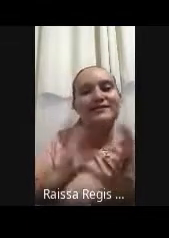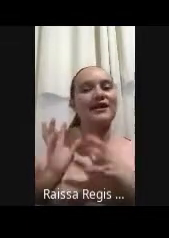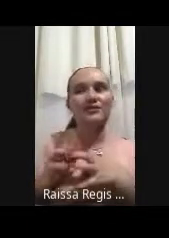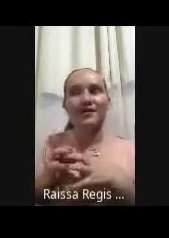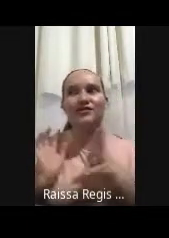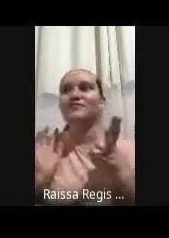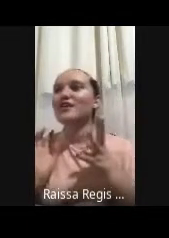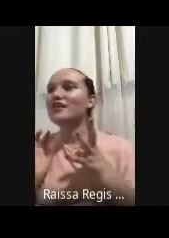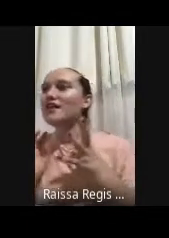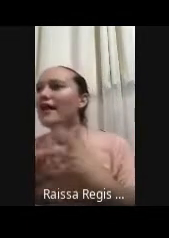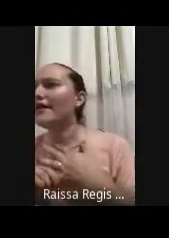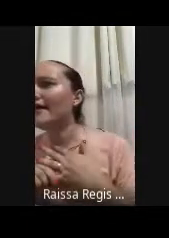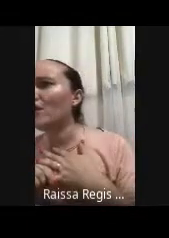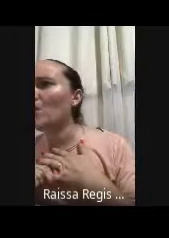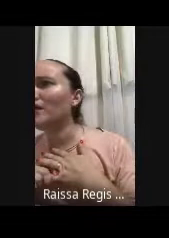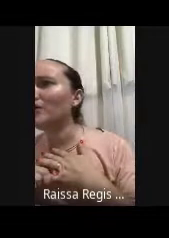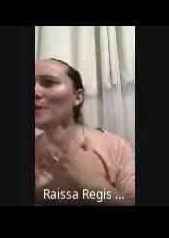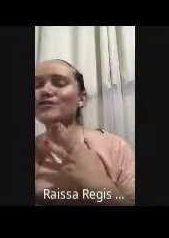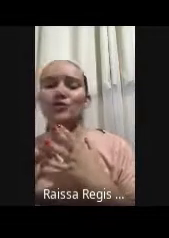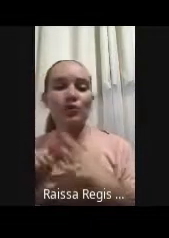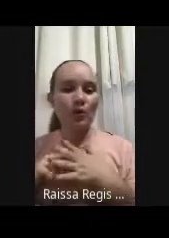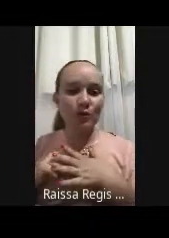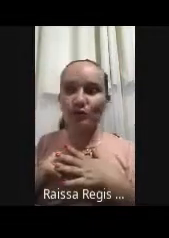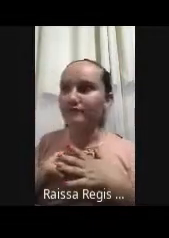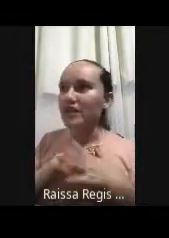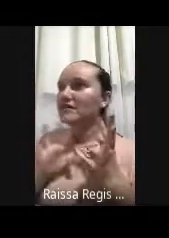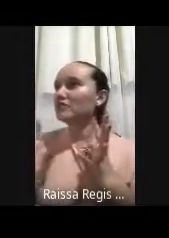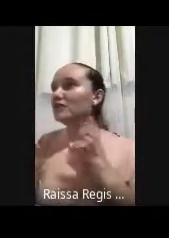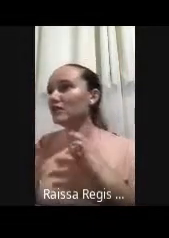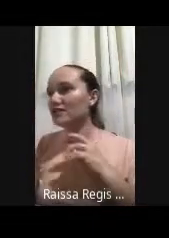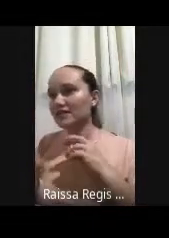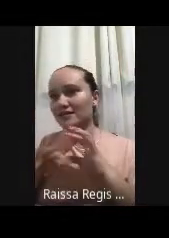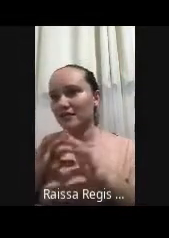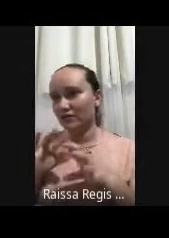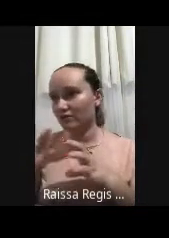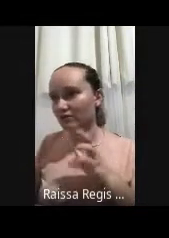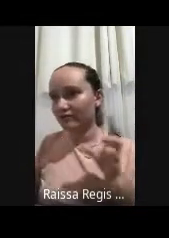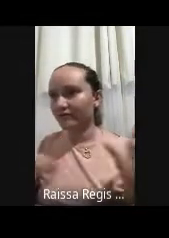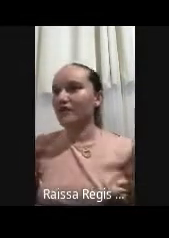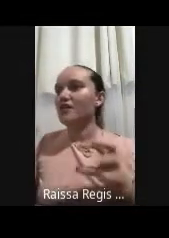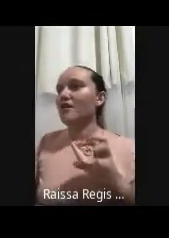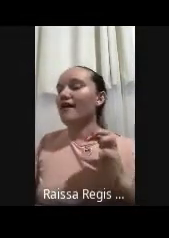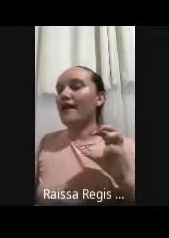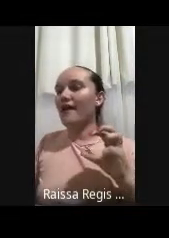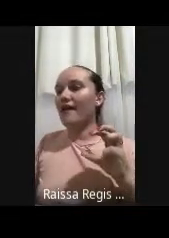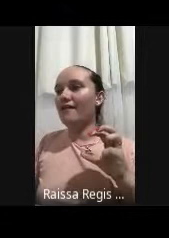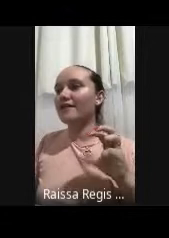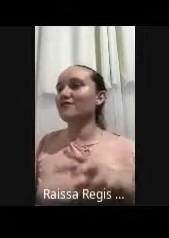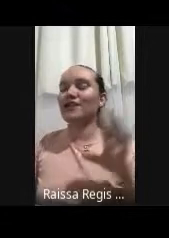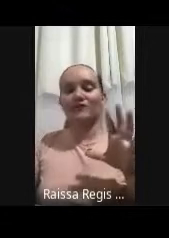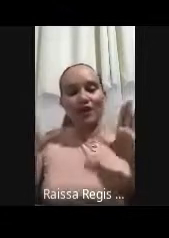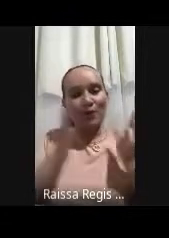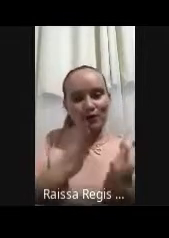português e em SignWriting. O Menino, o Pastor e o Lobo. Então, tem todos esses livros.